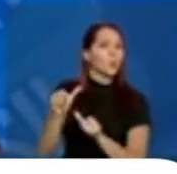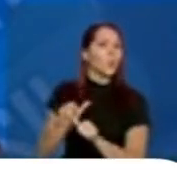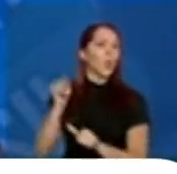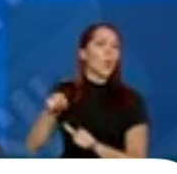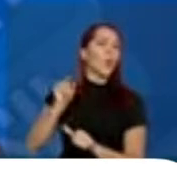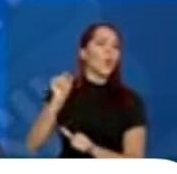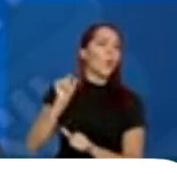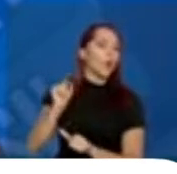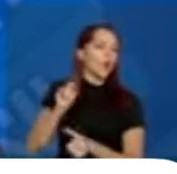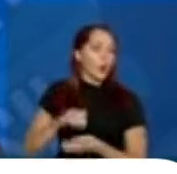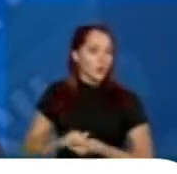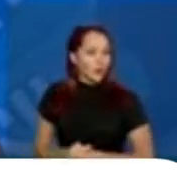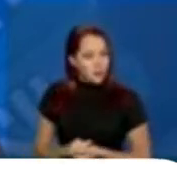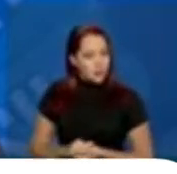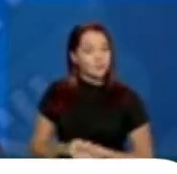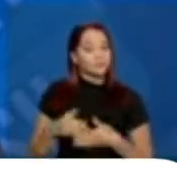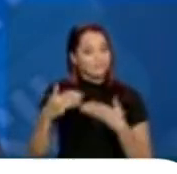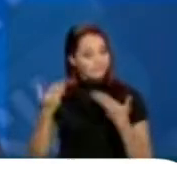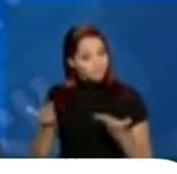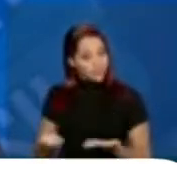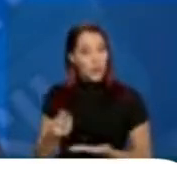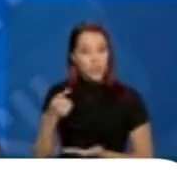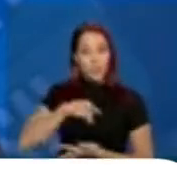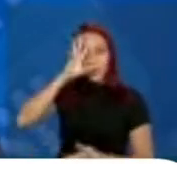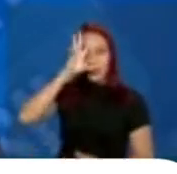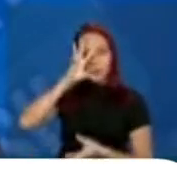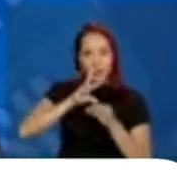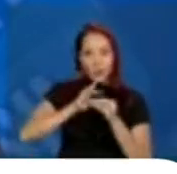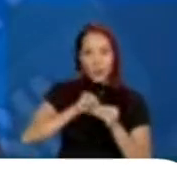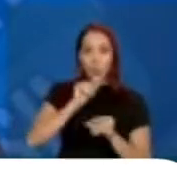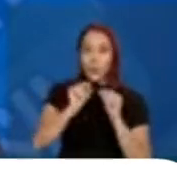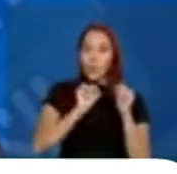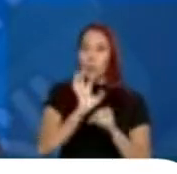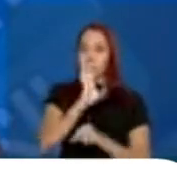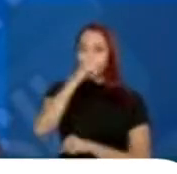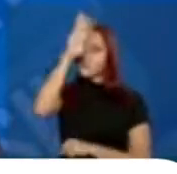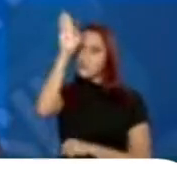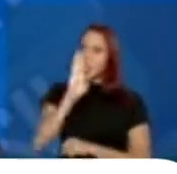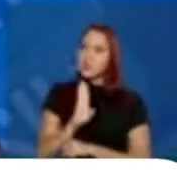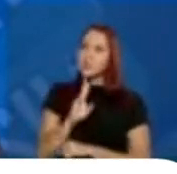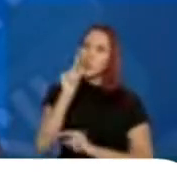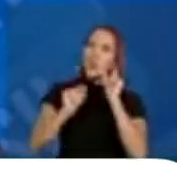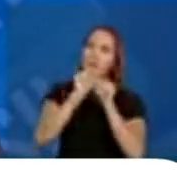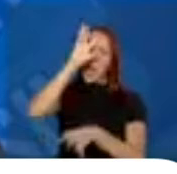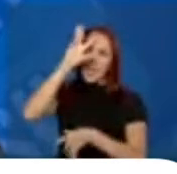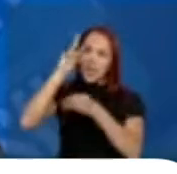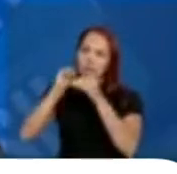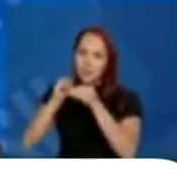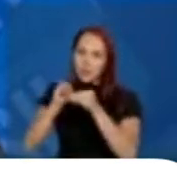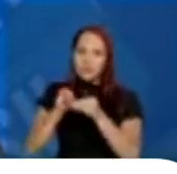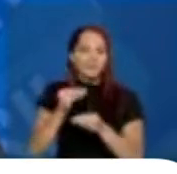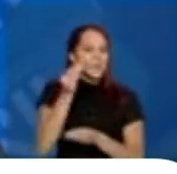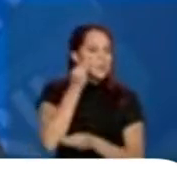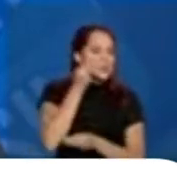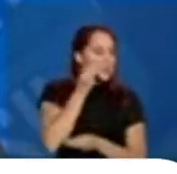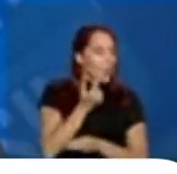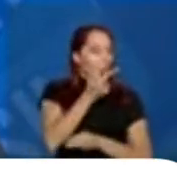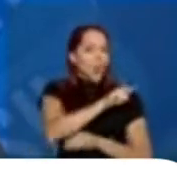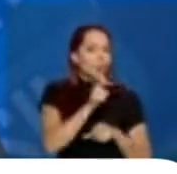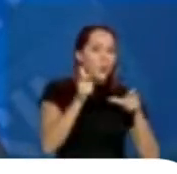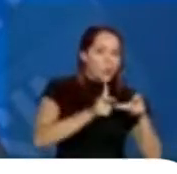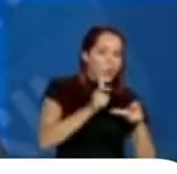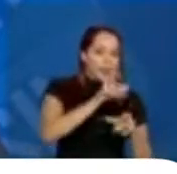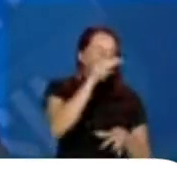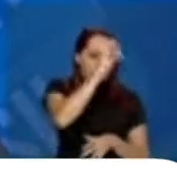da doença. Então, a gente, além de entender o que está acontecendo aqui, a gente vai tentar trabalhar informação vinda de outros